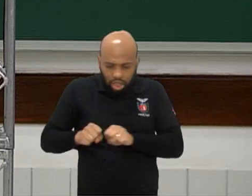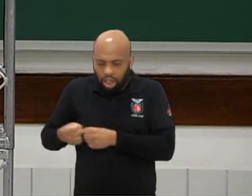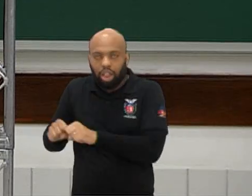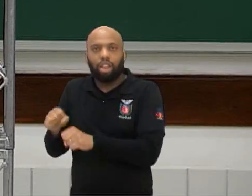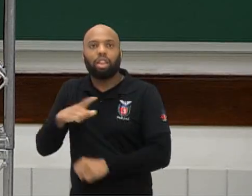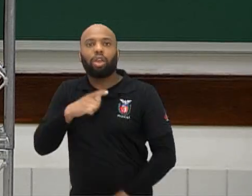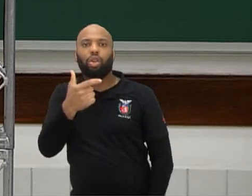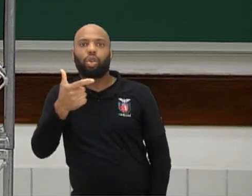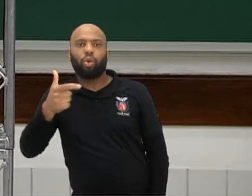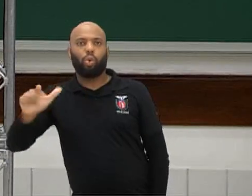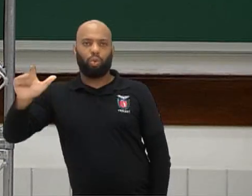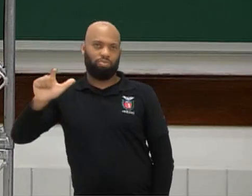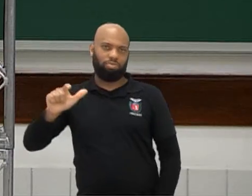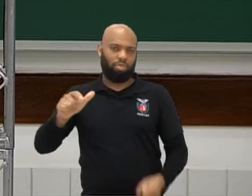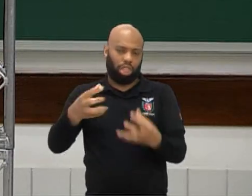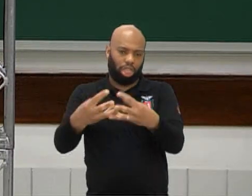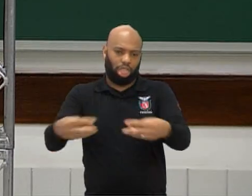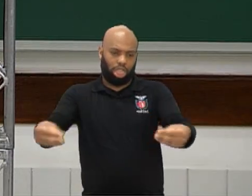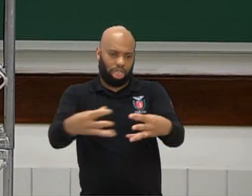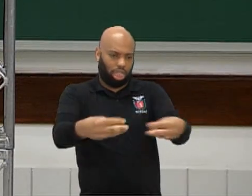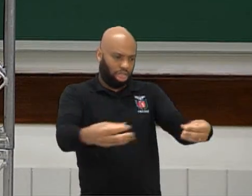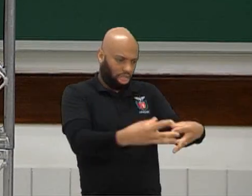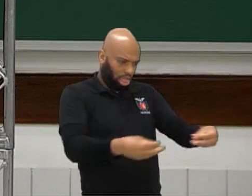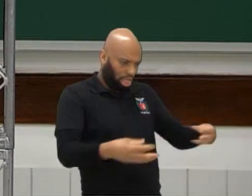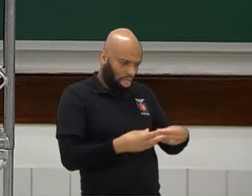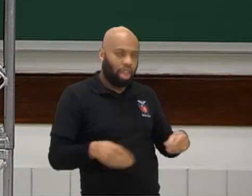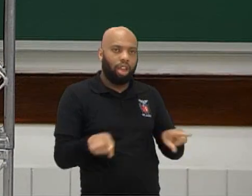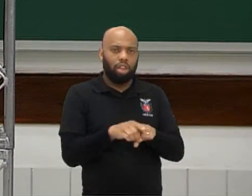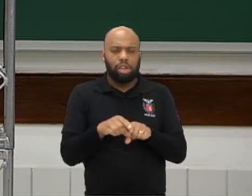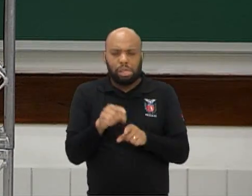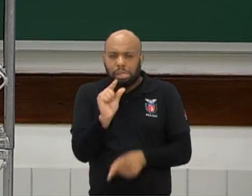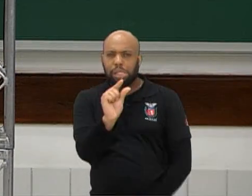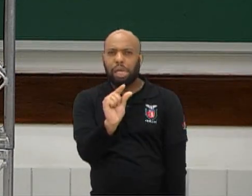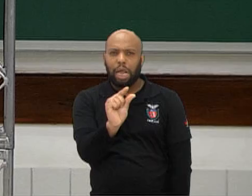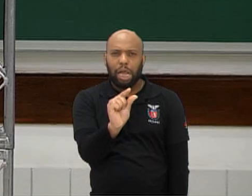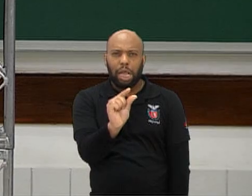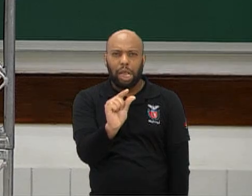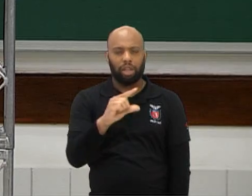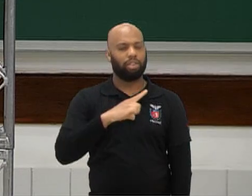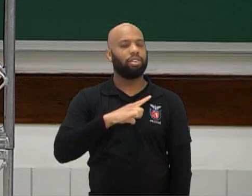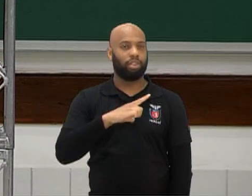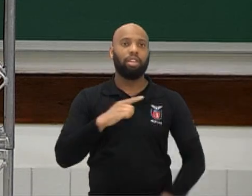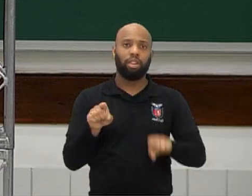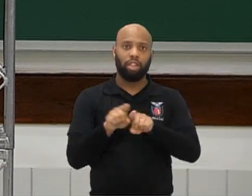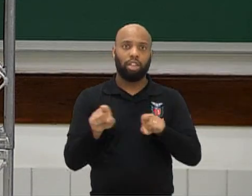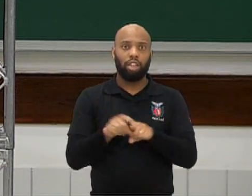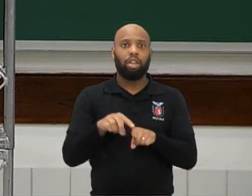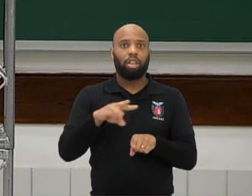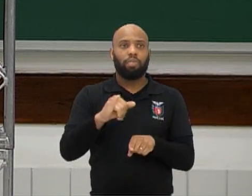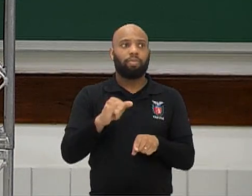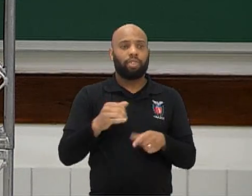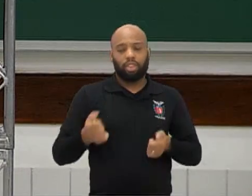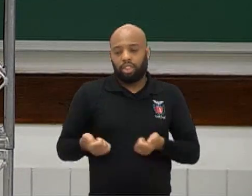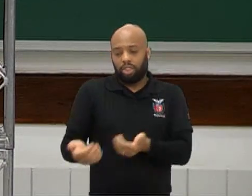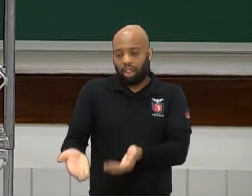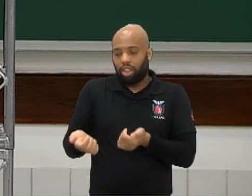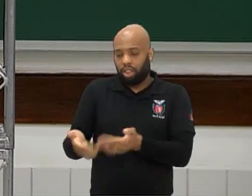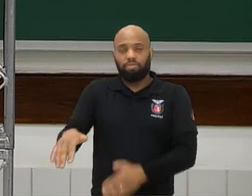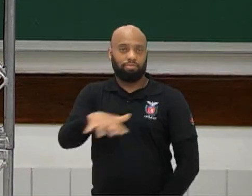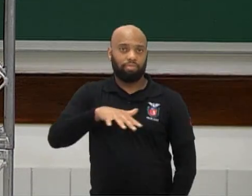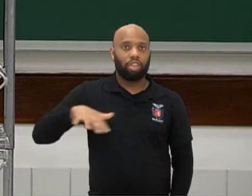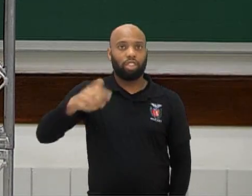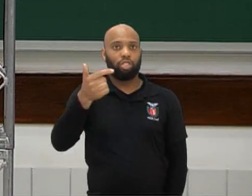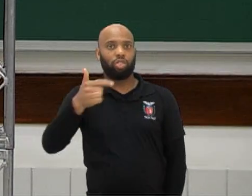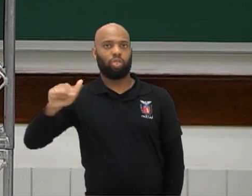partículas desses restos orgânicos em partículas bem microscópicas, bem pequenininhas, que vão sendo devolvidas ao